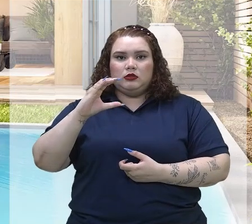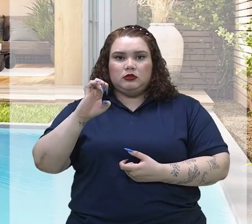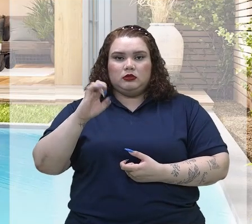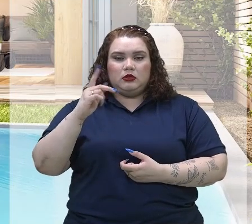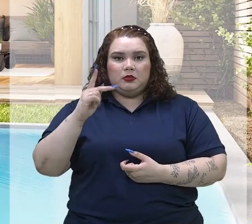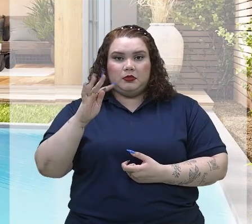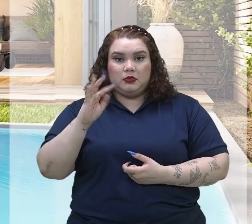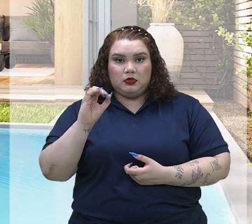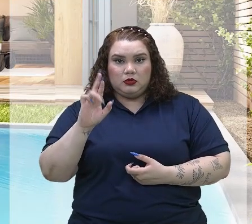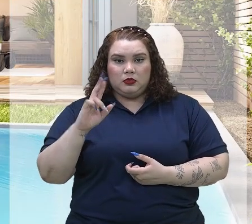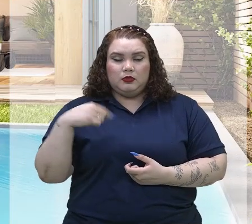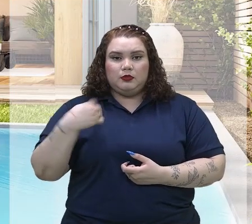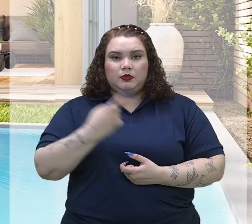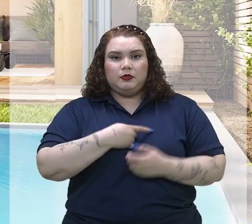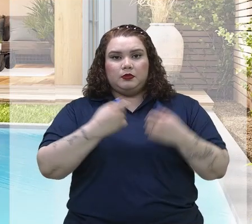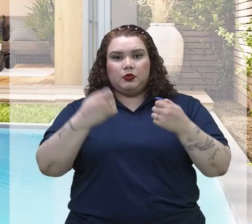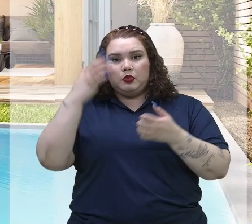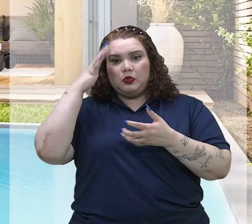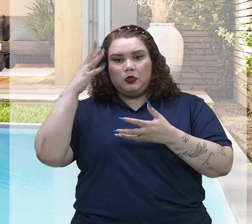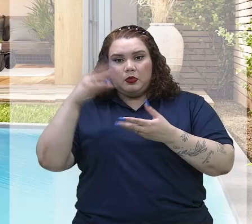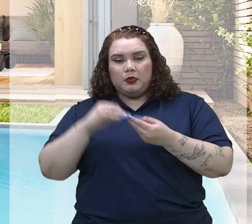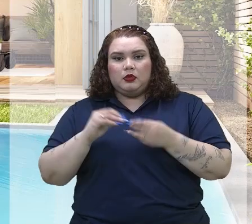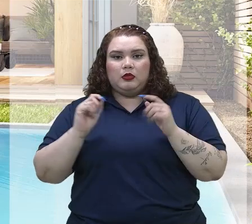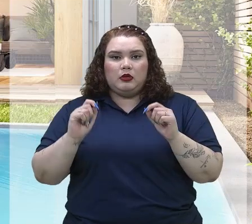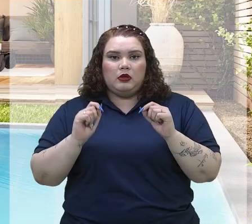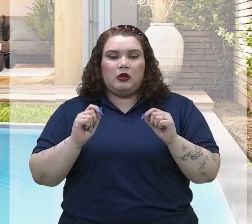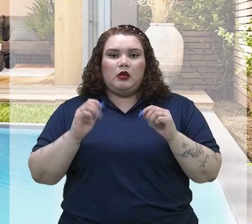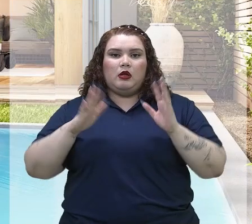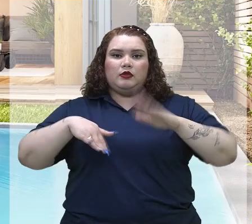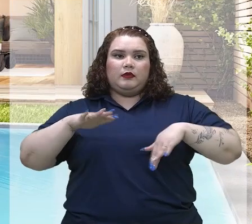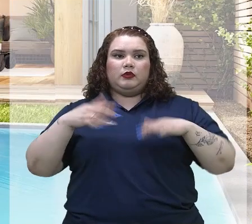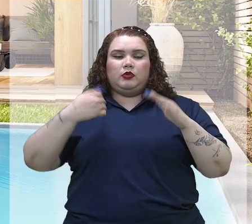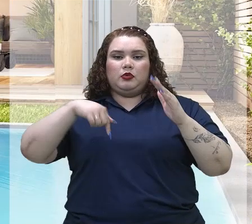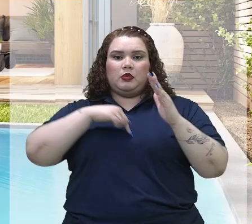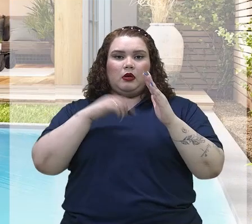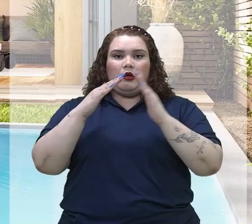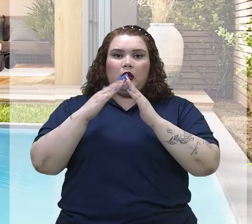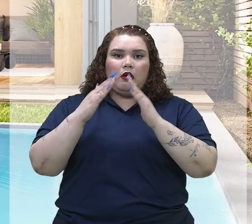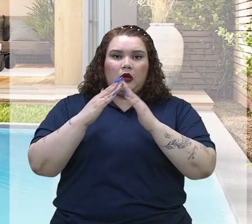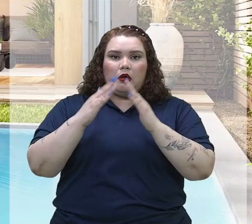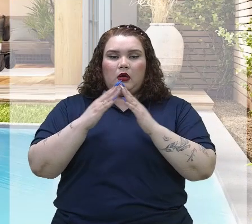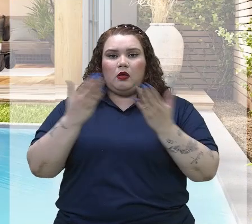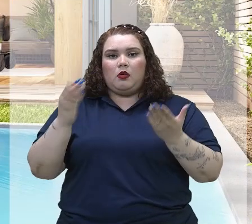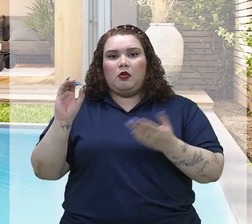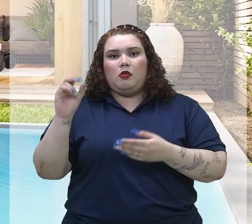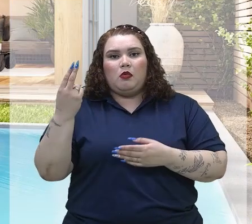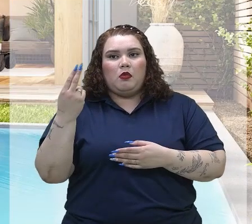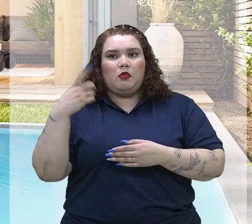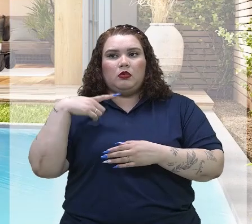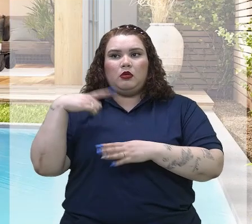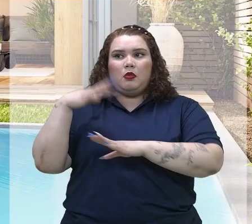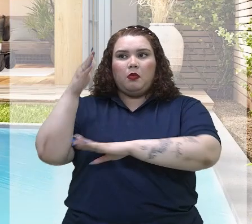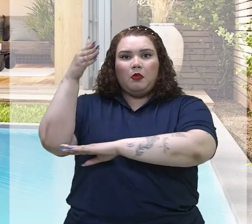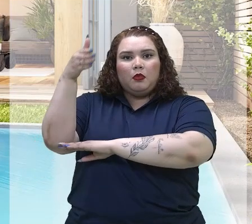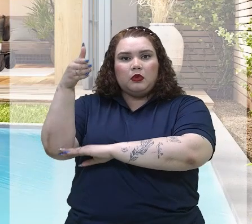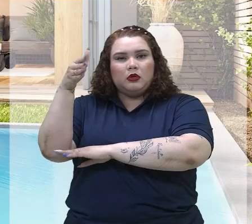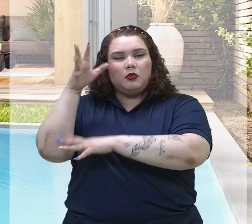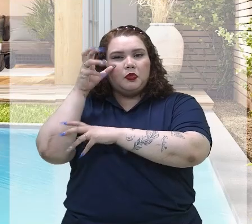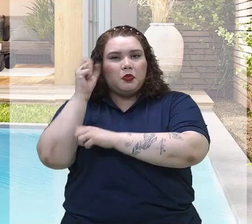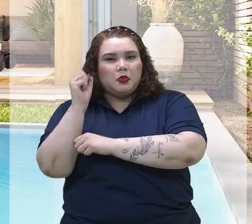entender que muitas das vezes em nossas casas, nos hotéis, também